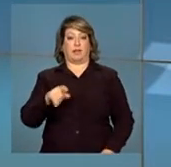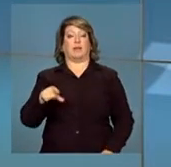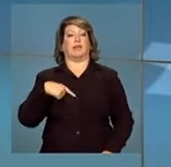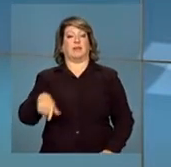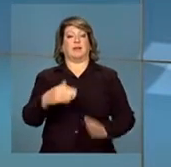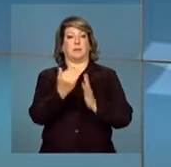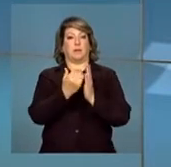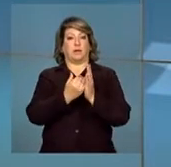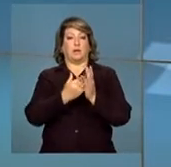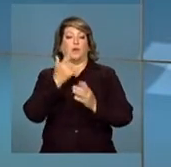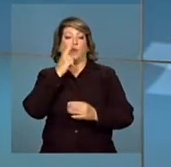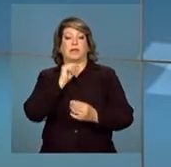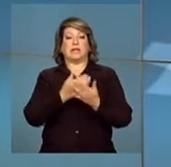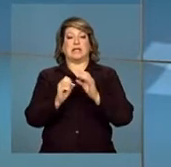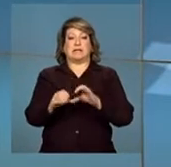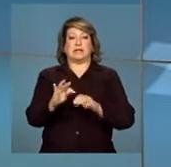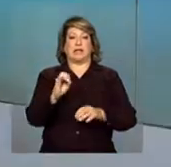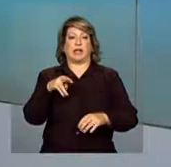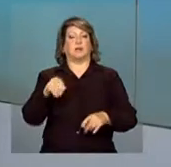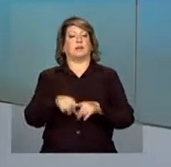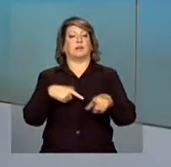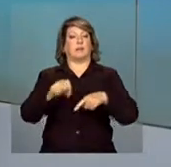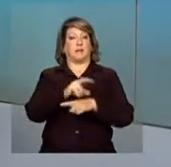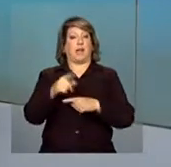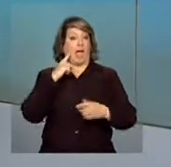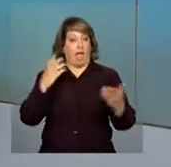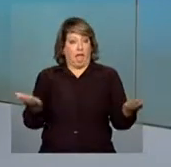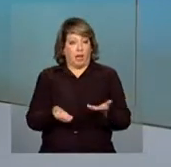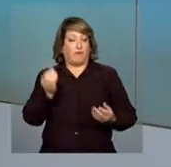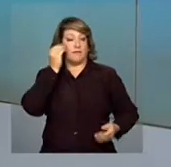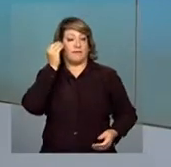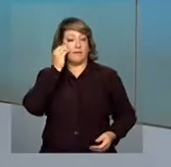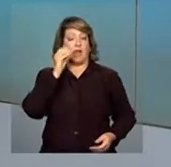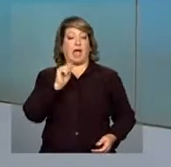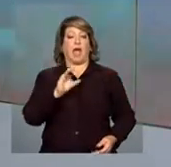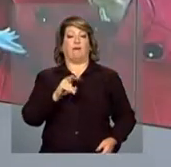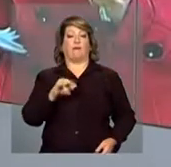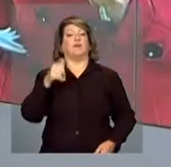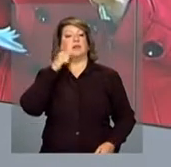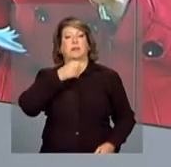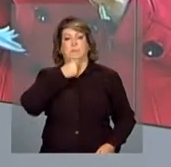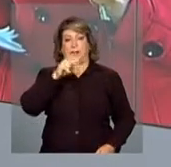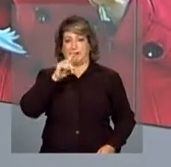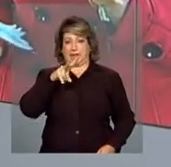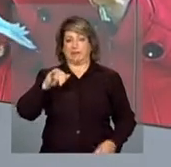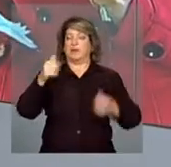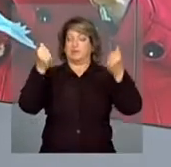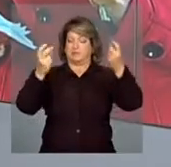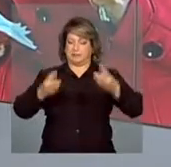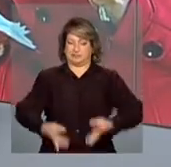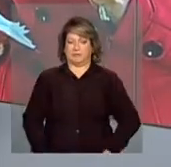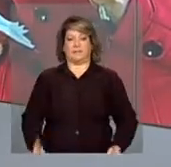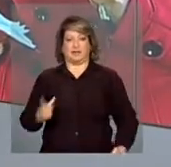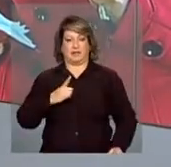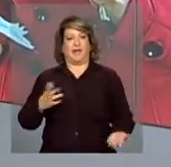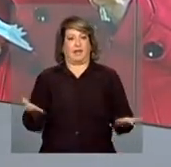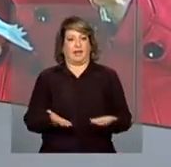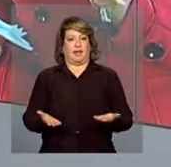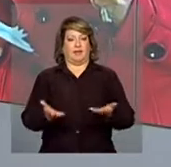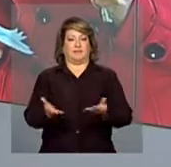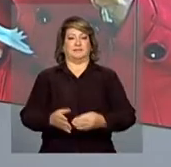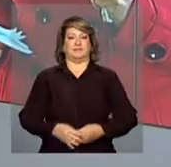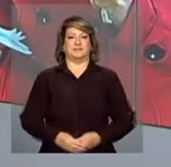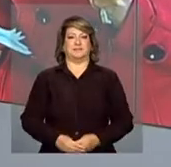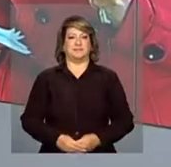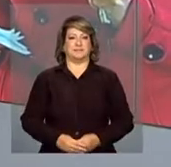Acesso ao Ensino Técnico e Emprego. Vamos voltar ao vivo a Osório. A repórter Daniela Almeida tem outras informações.